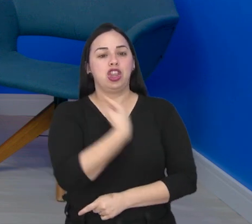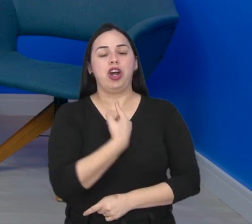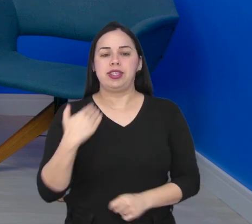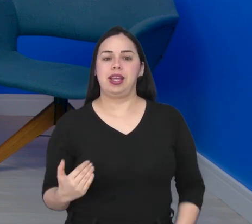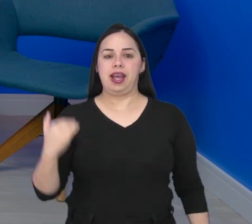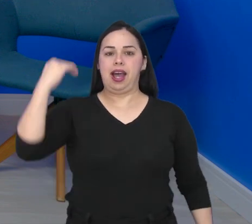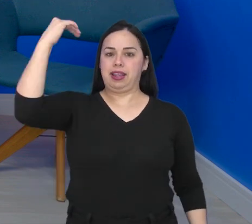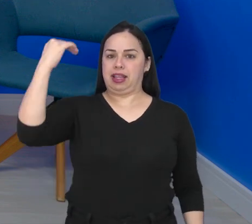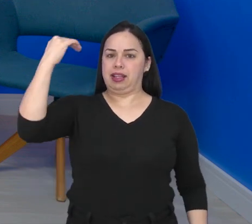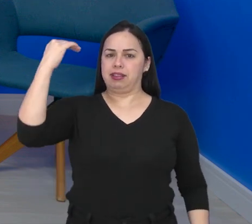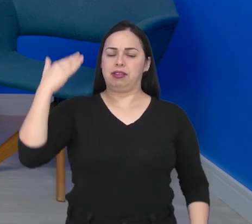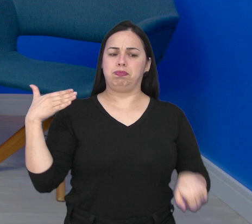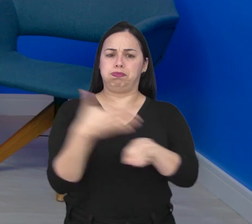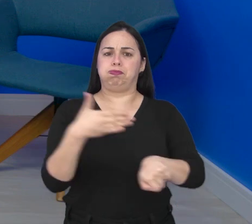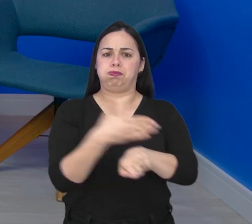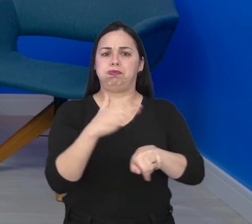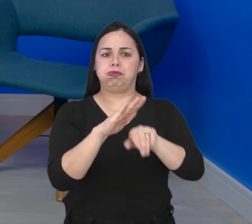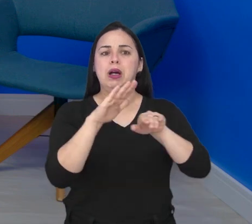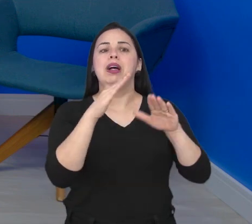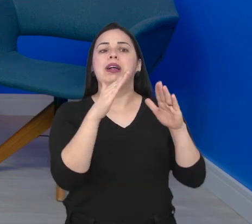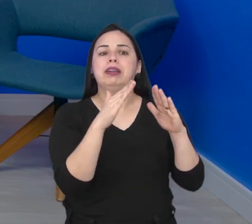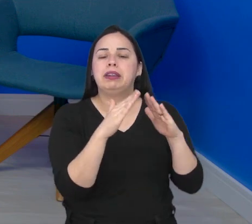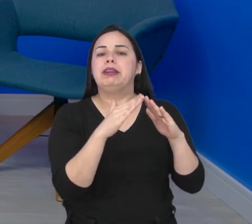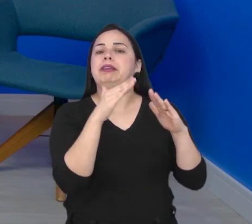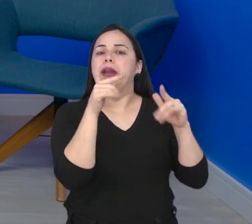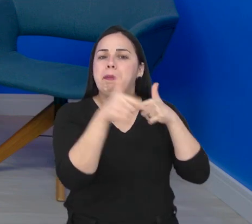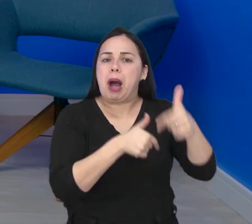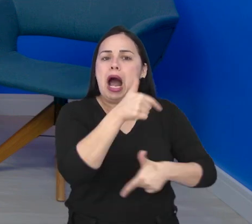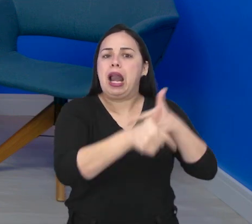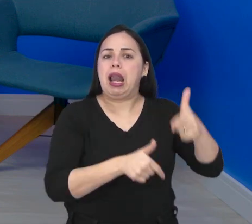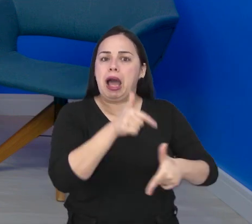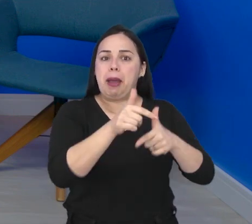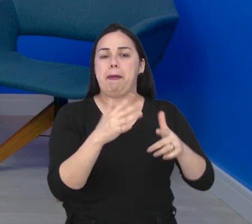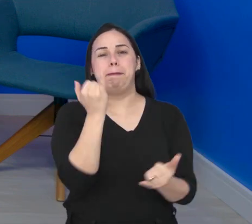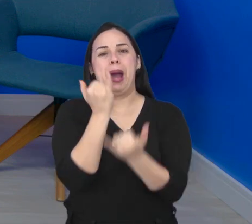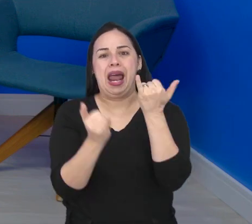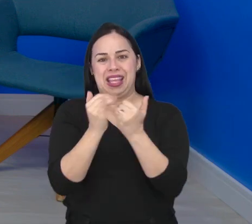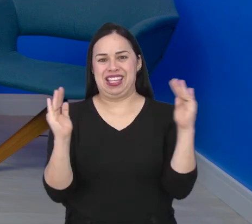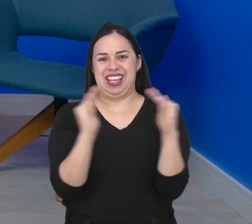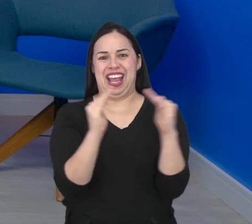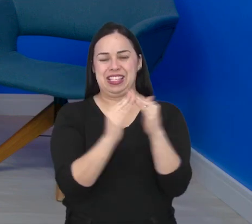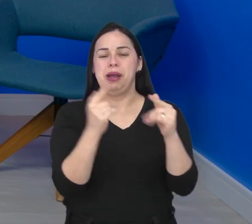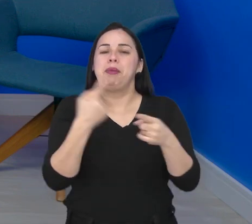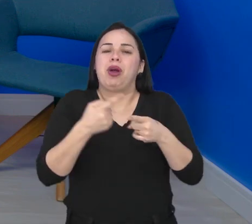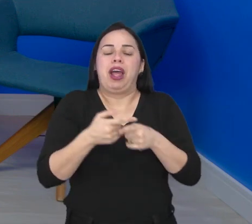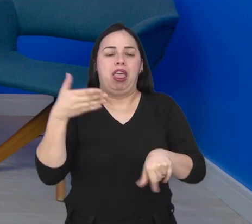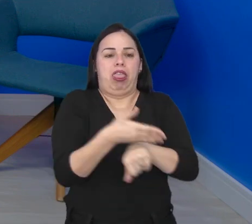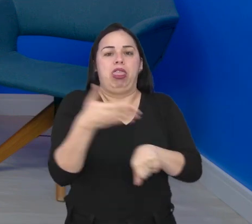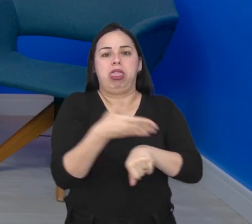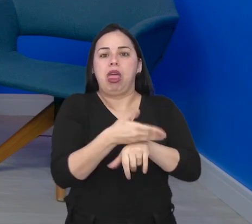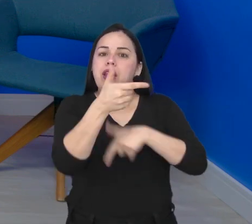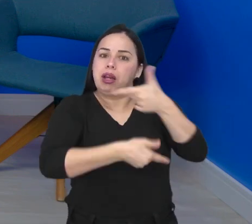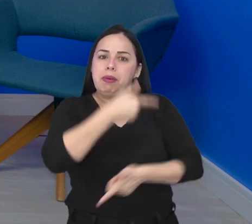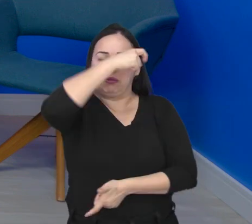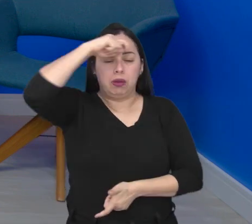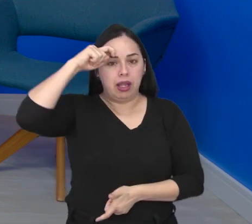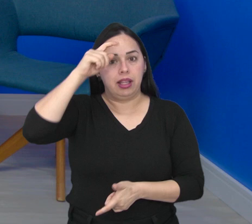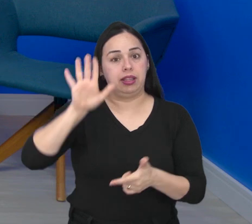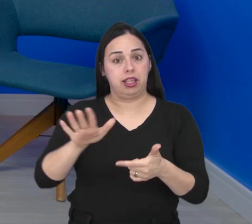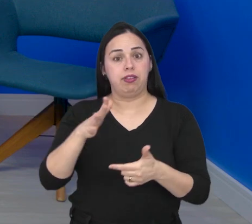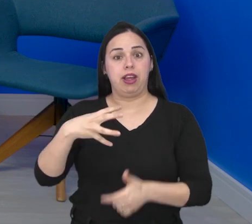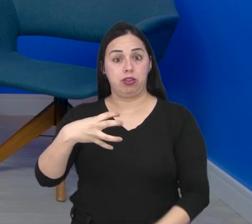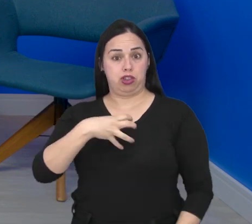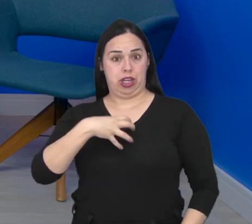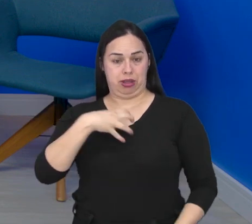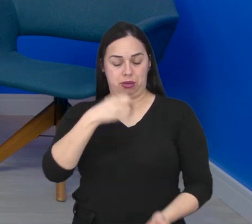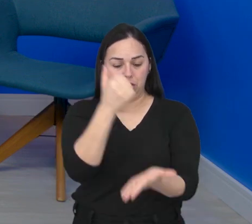tempo da vida adulta, quase uma segunda casa. Para alguns, até mais do que isso, de tanto tempo dedicado ao trabalho. E